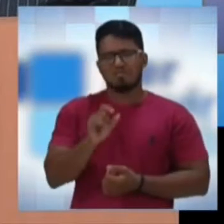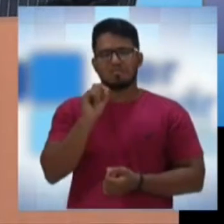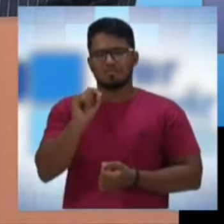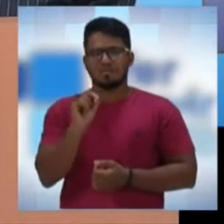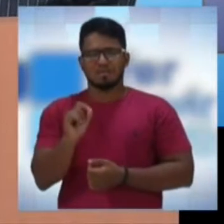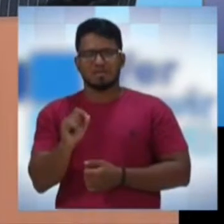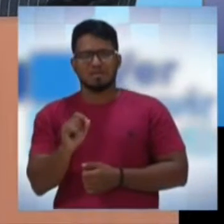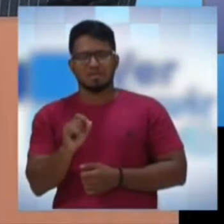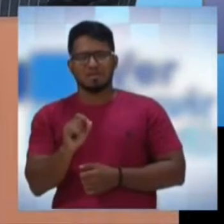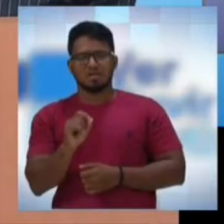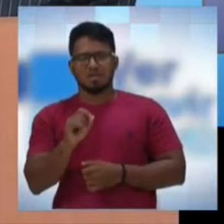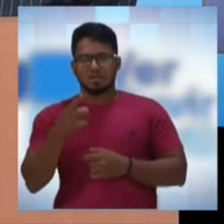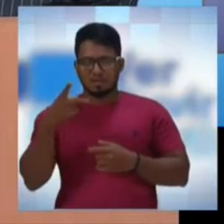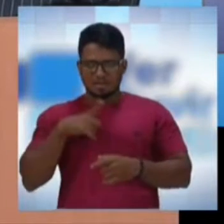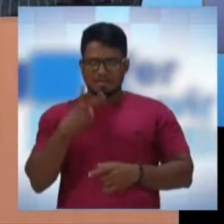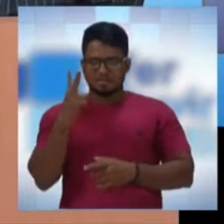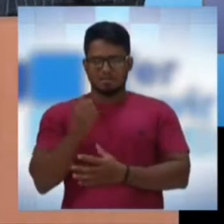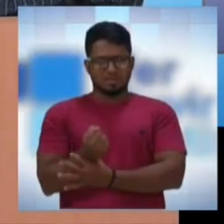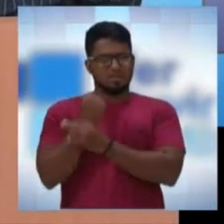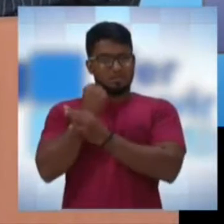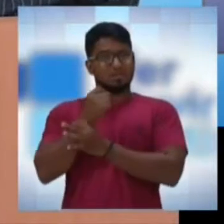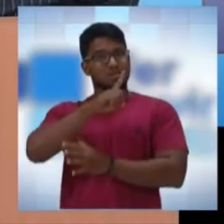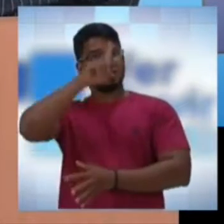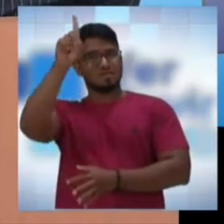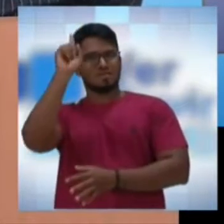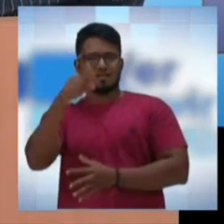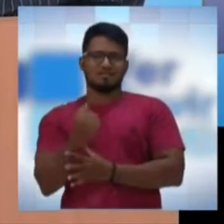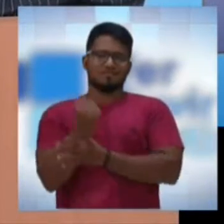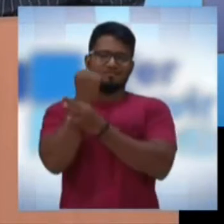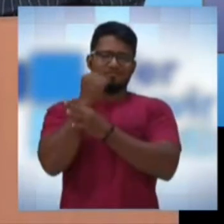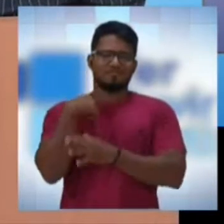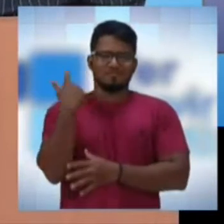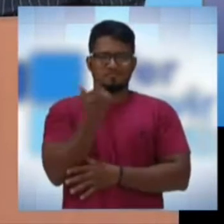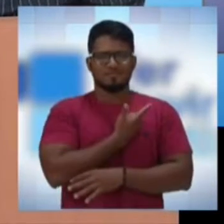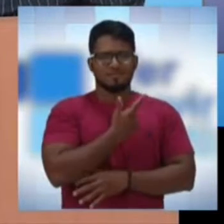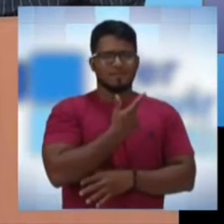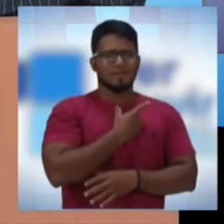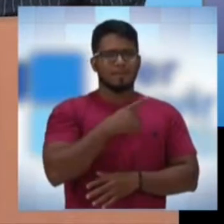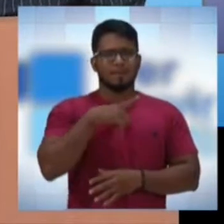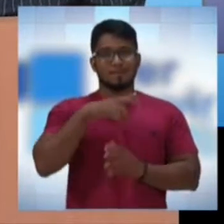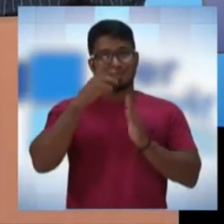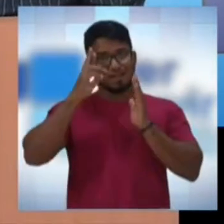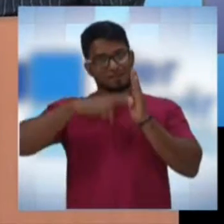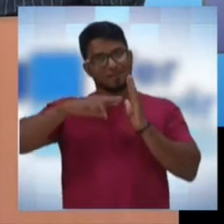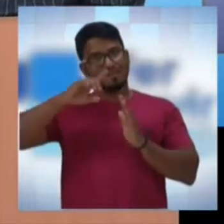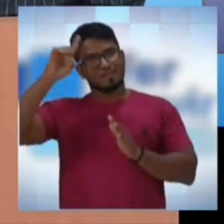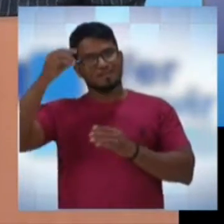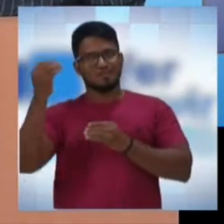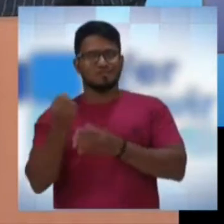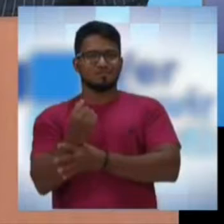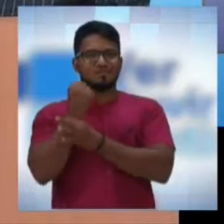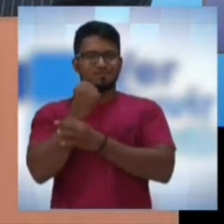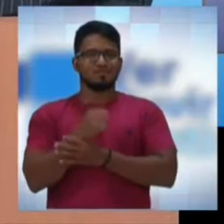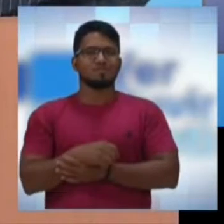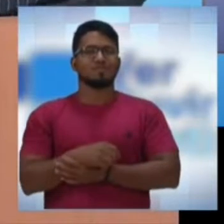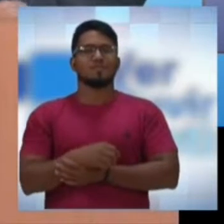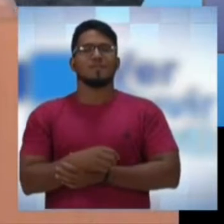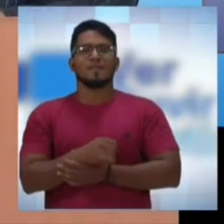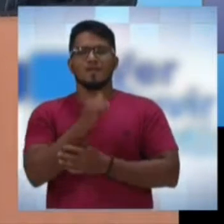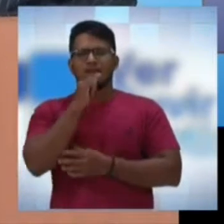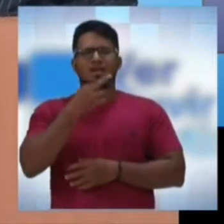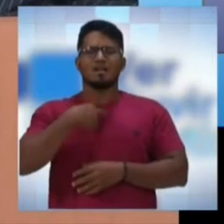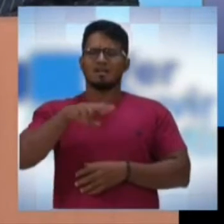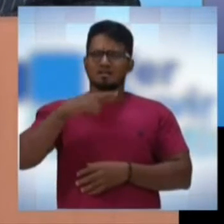Nada melhor do que um ponto de segurança. E Deus é exatamente isso, né? Verdade. Cristo é a referência, né?